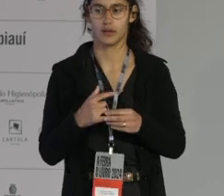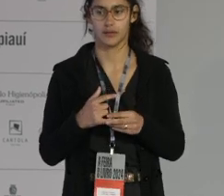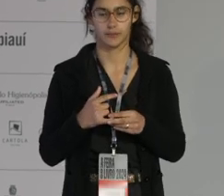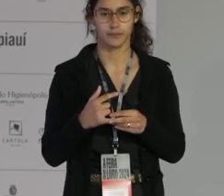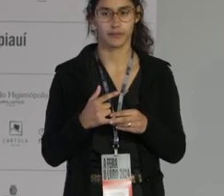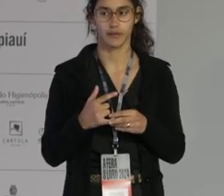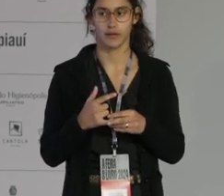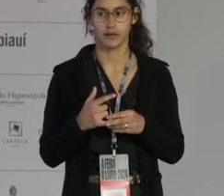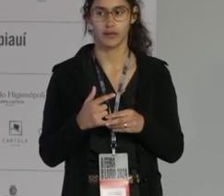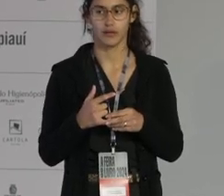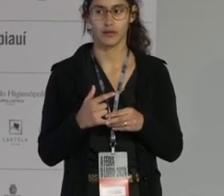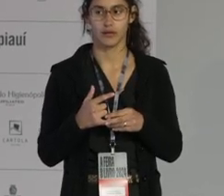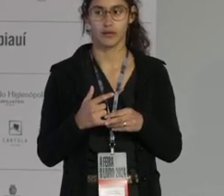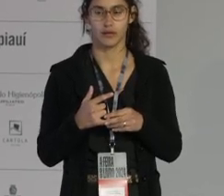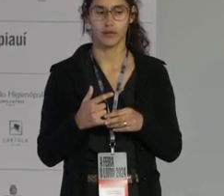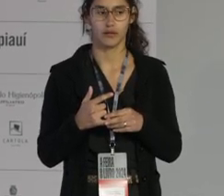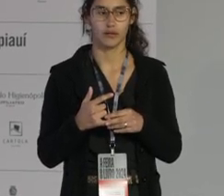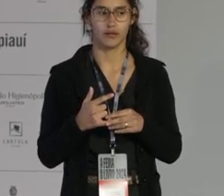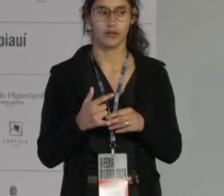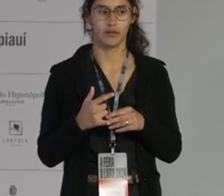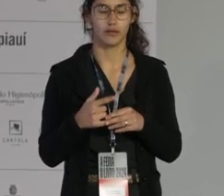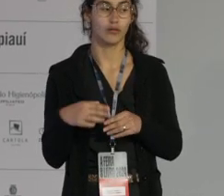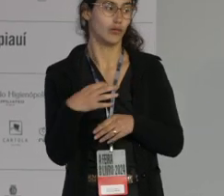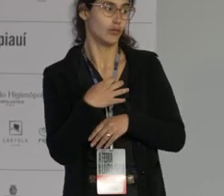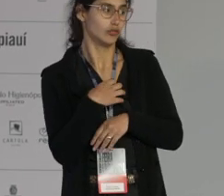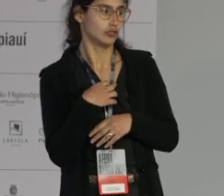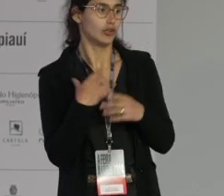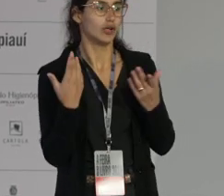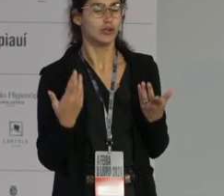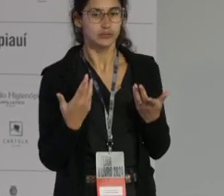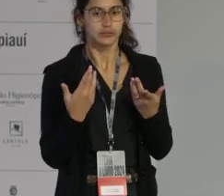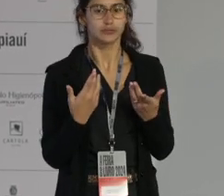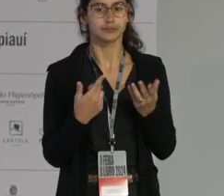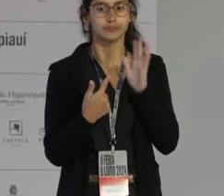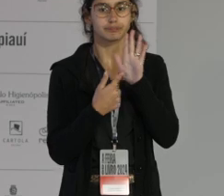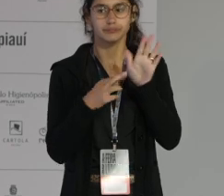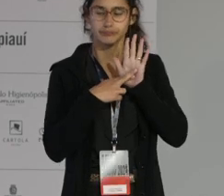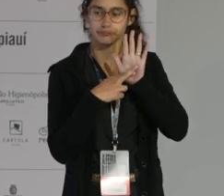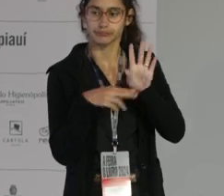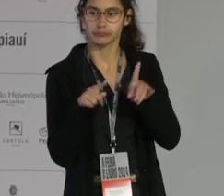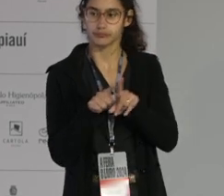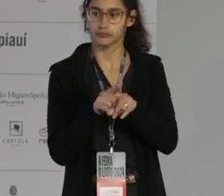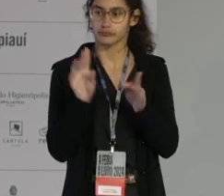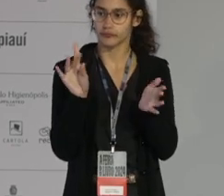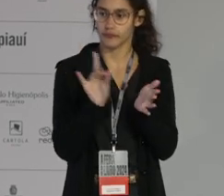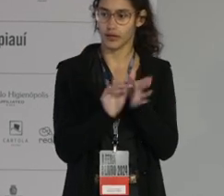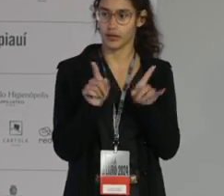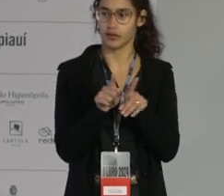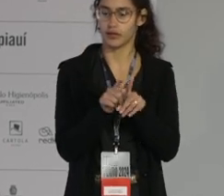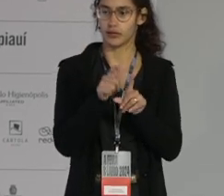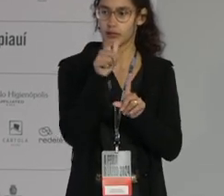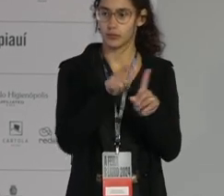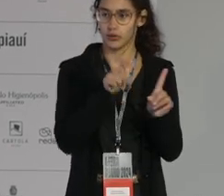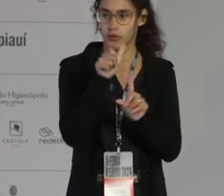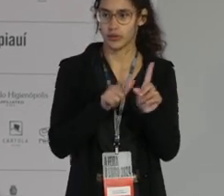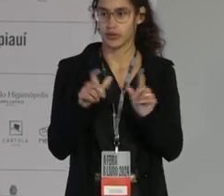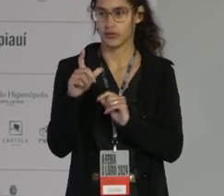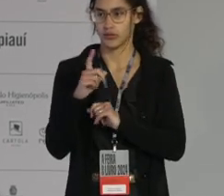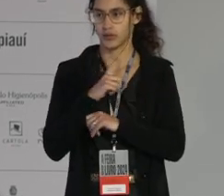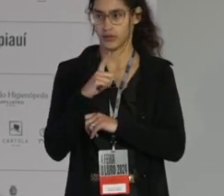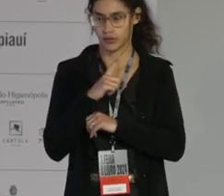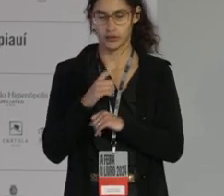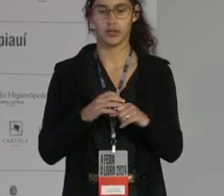certa forma, uma grande referência assim, a certas personagens